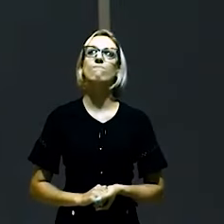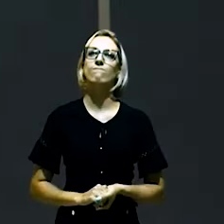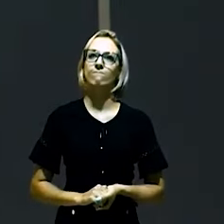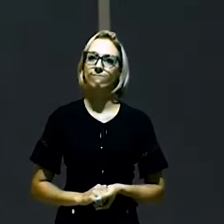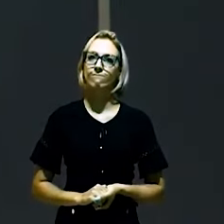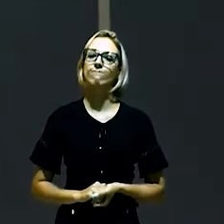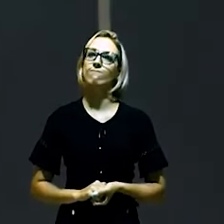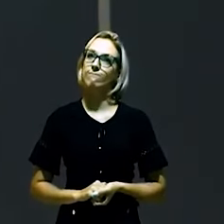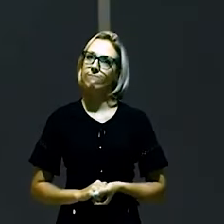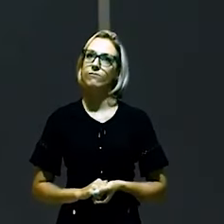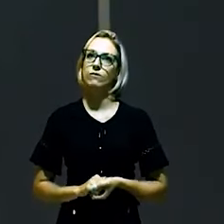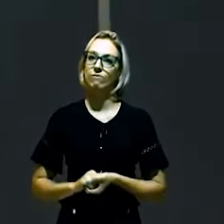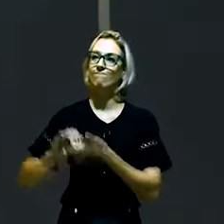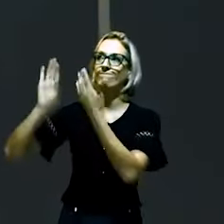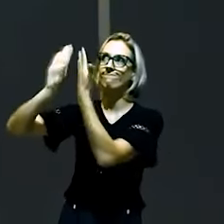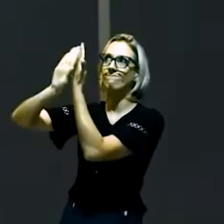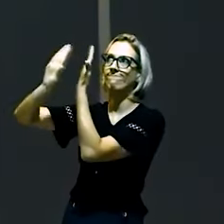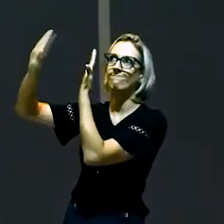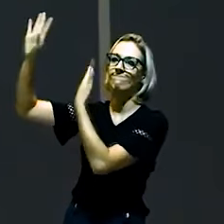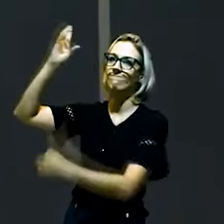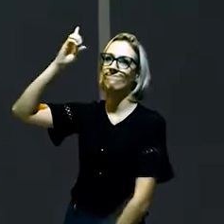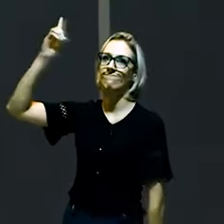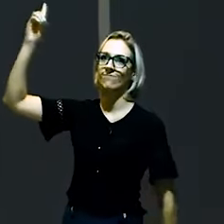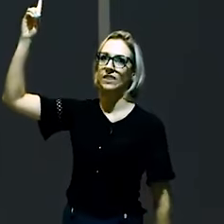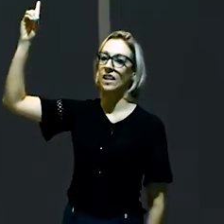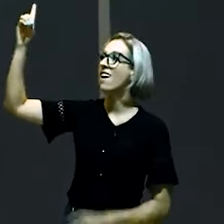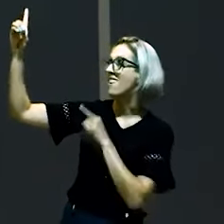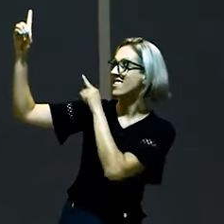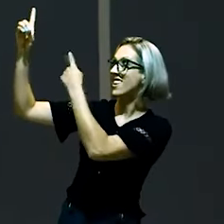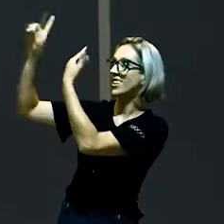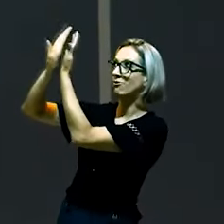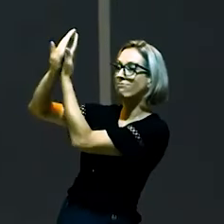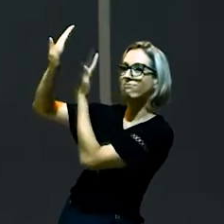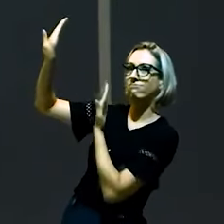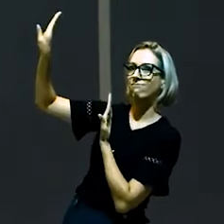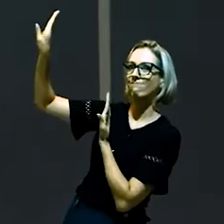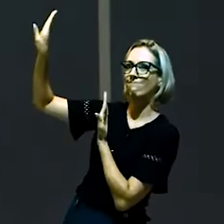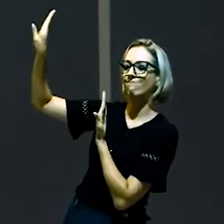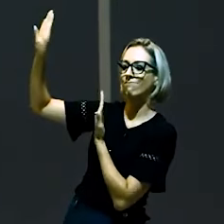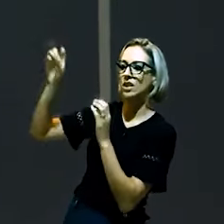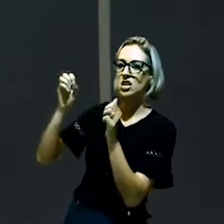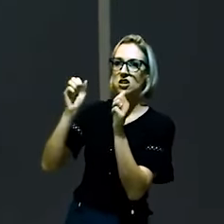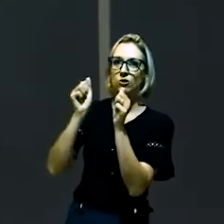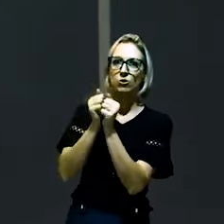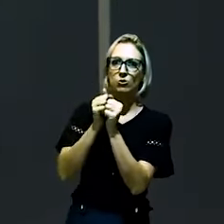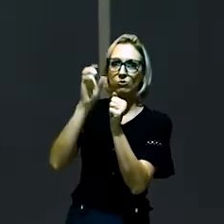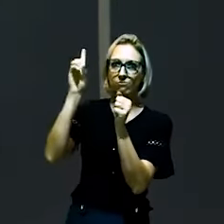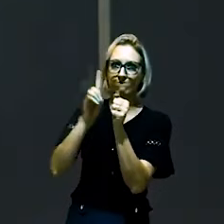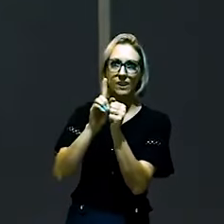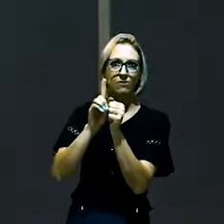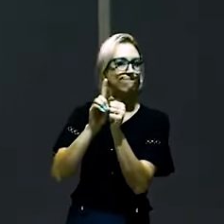quando a gente se afasta de Deus. É isso que acontece quando você resolve